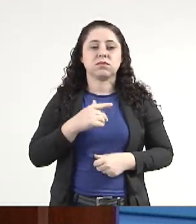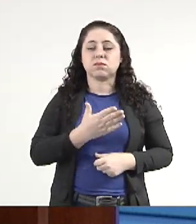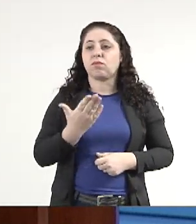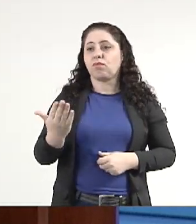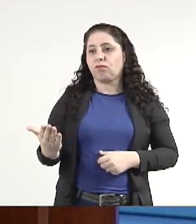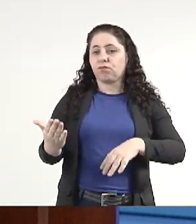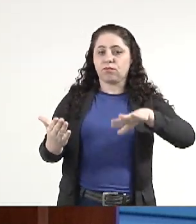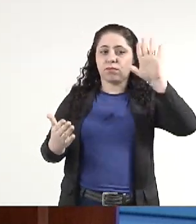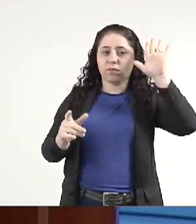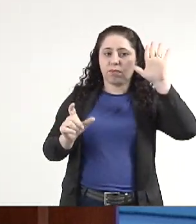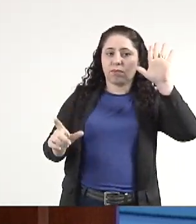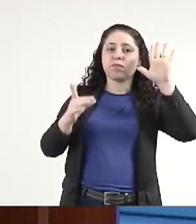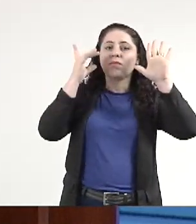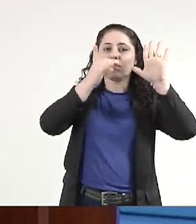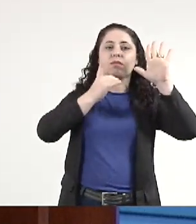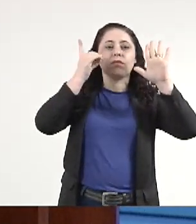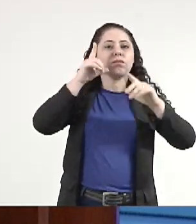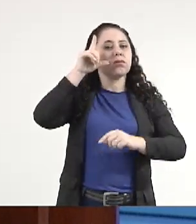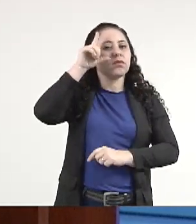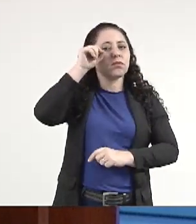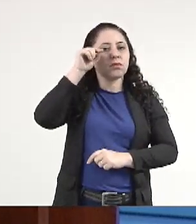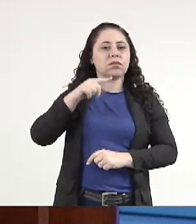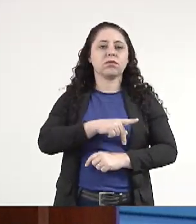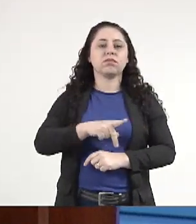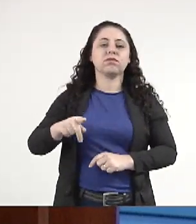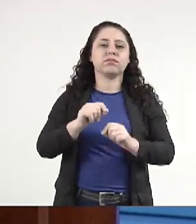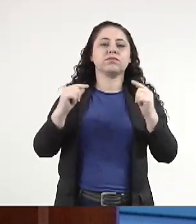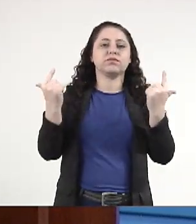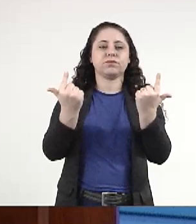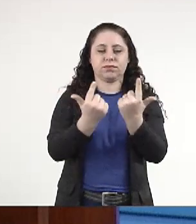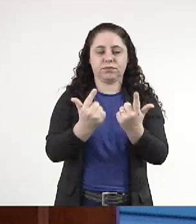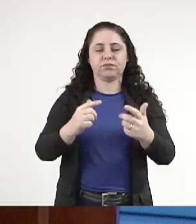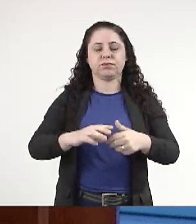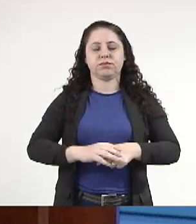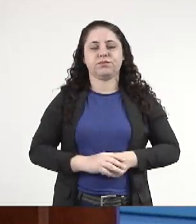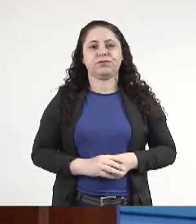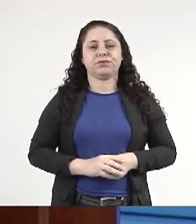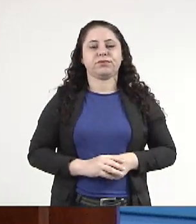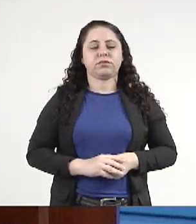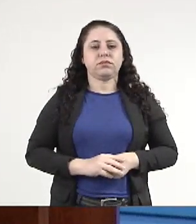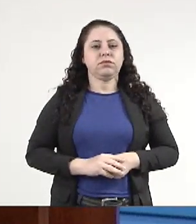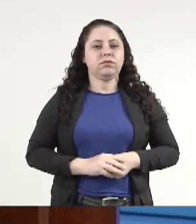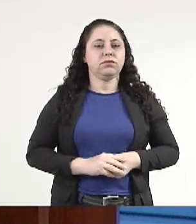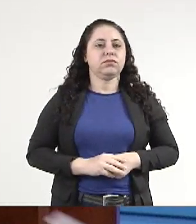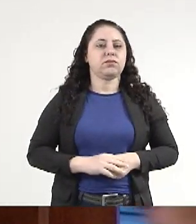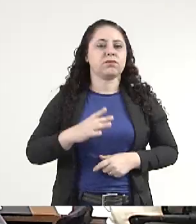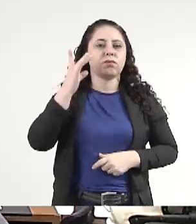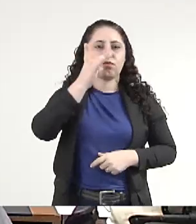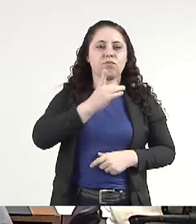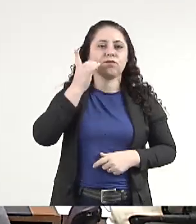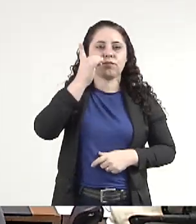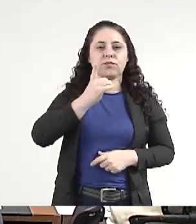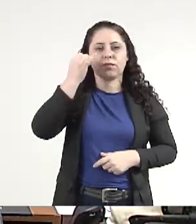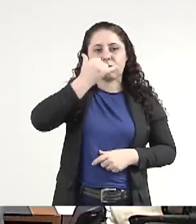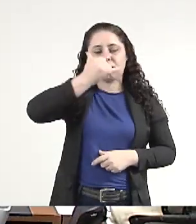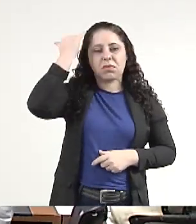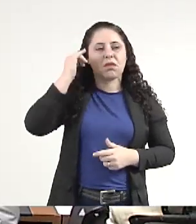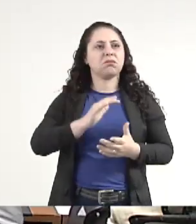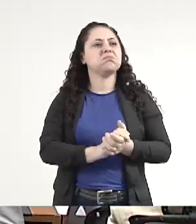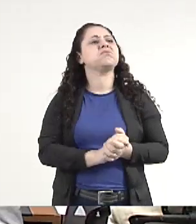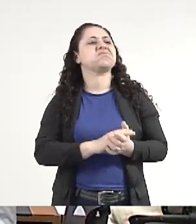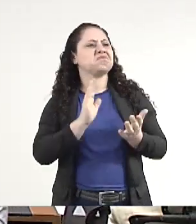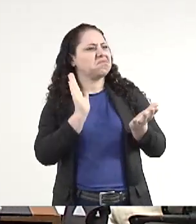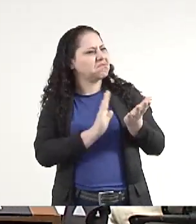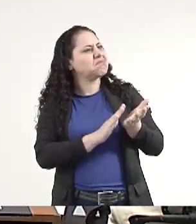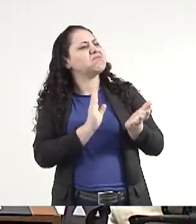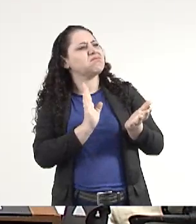a parte ao ilustre deputado, presidente desta casa, deputado Gerson Claro. Deputado Júnior Moco, primeiro